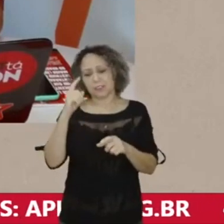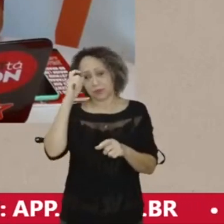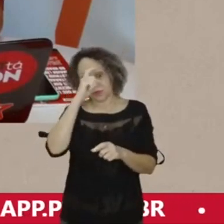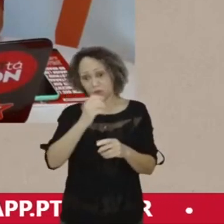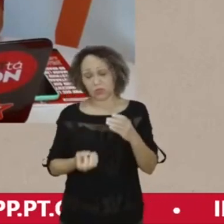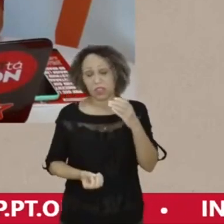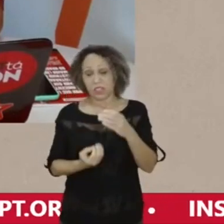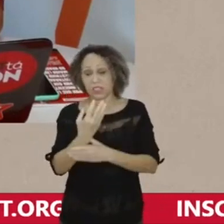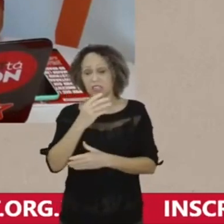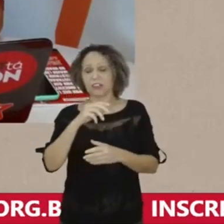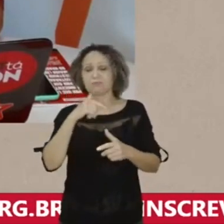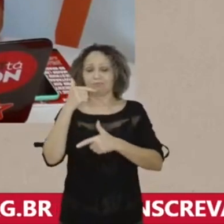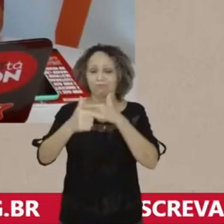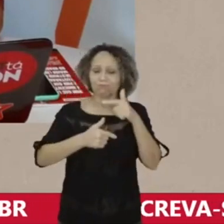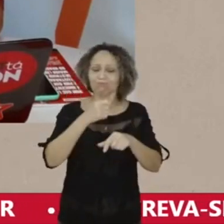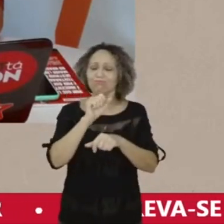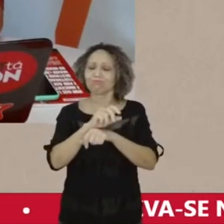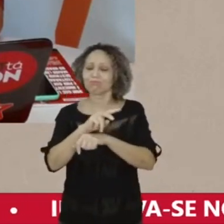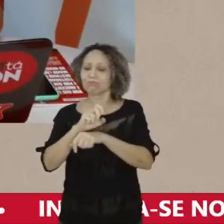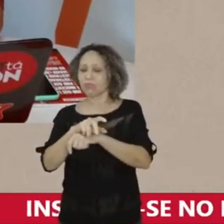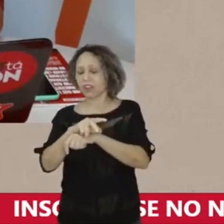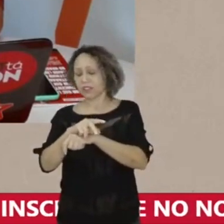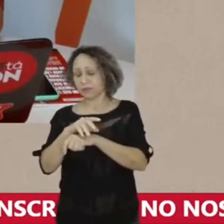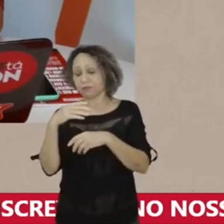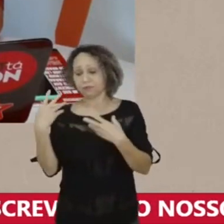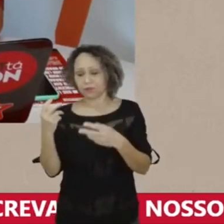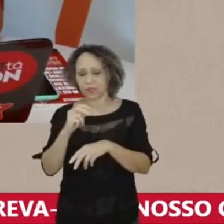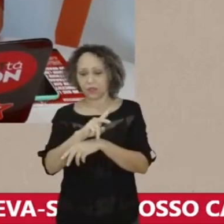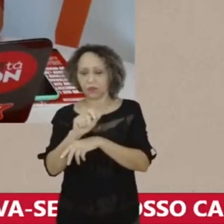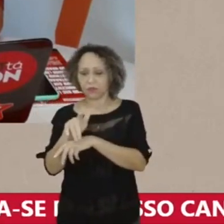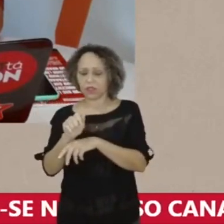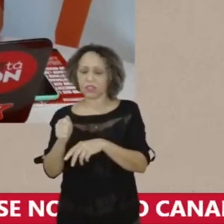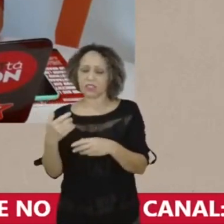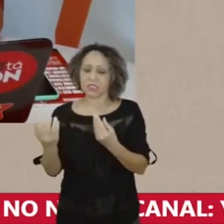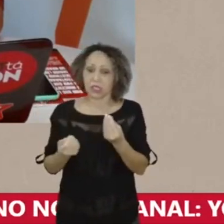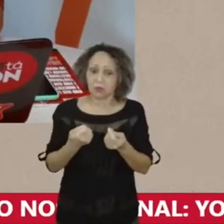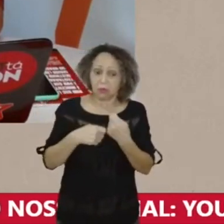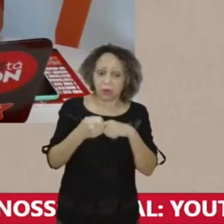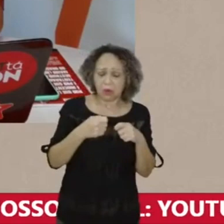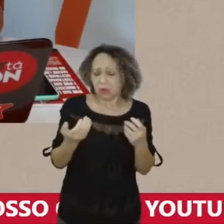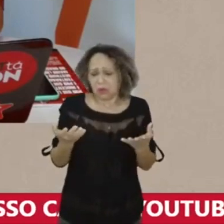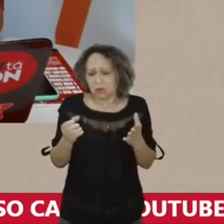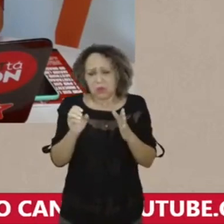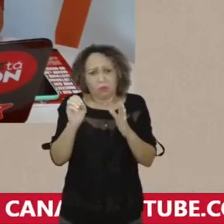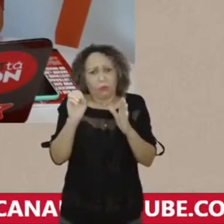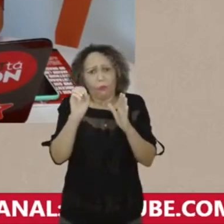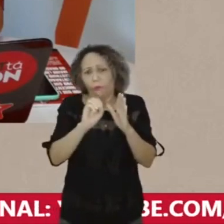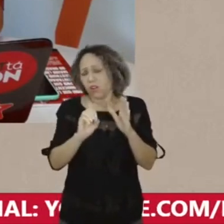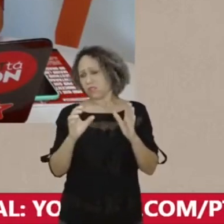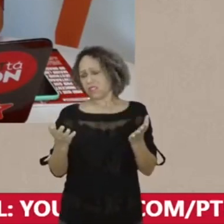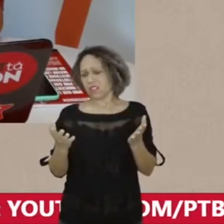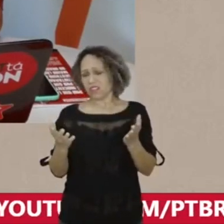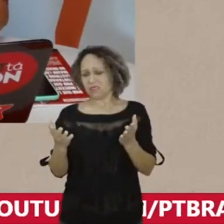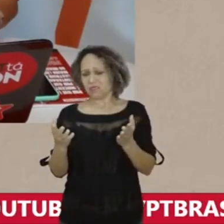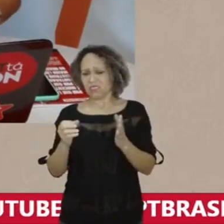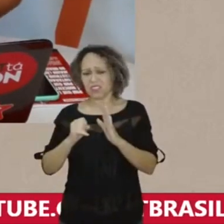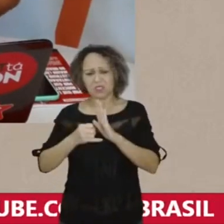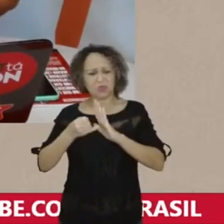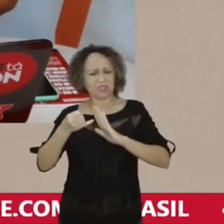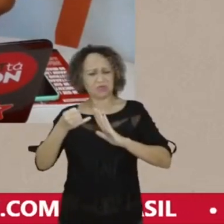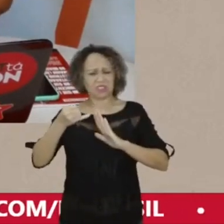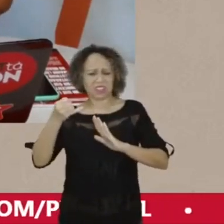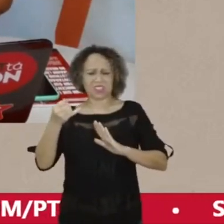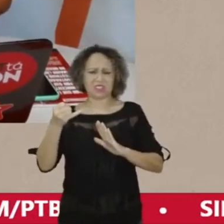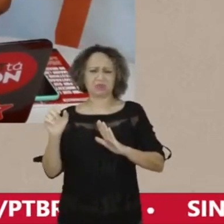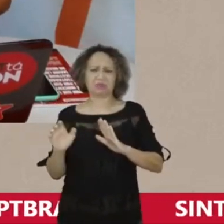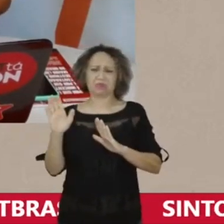a perspectiva cada vez mais para 2022 é um crescimento da economia zero, com o aumento desses juros, uma inflação elevada diante, especialmente,